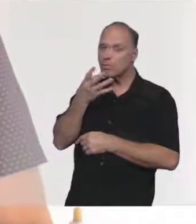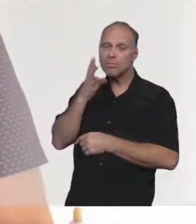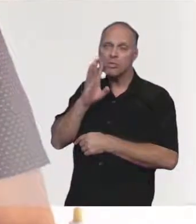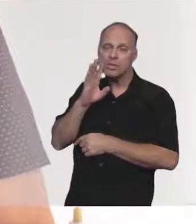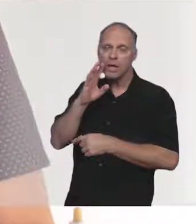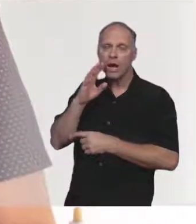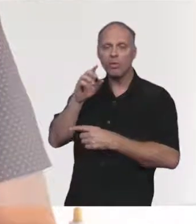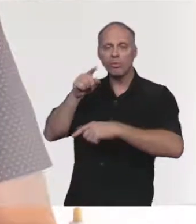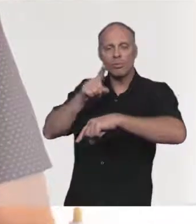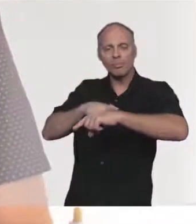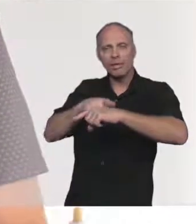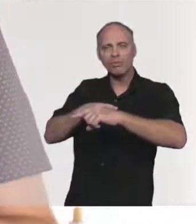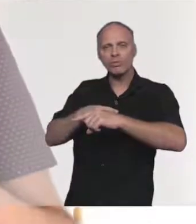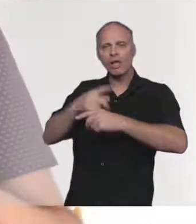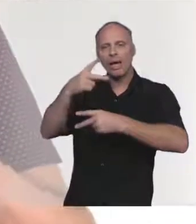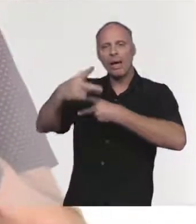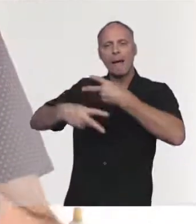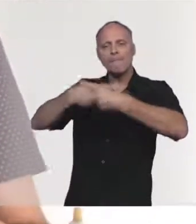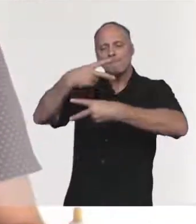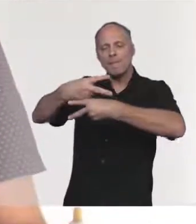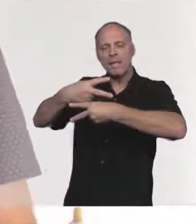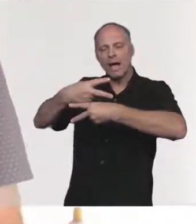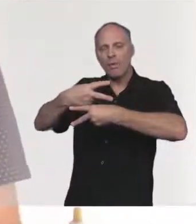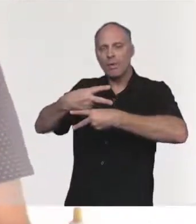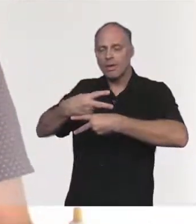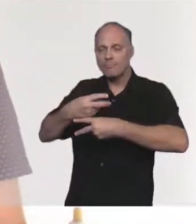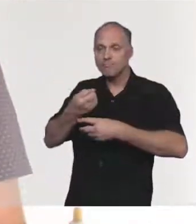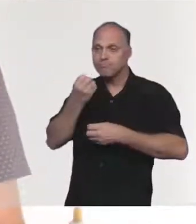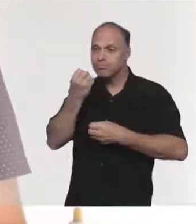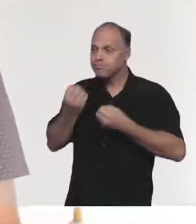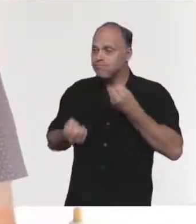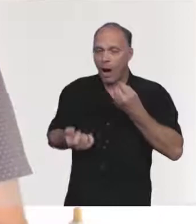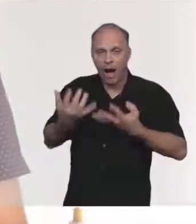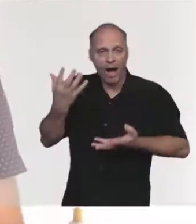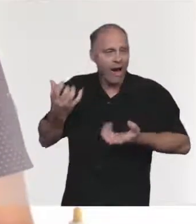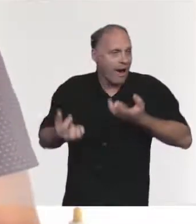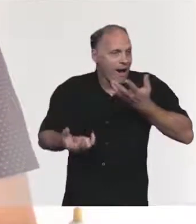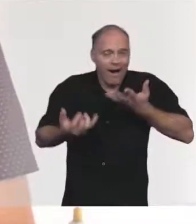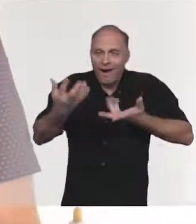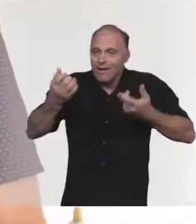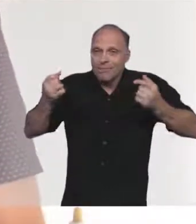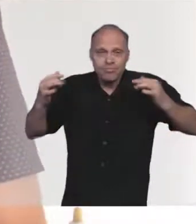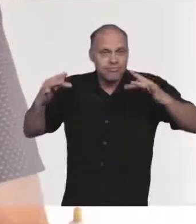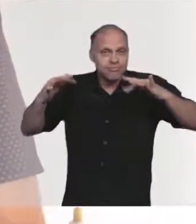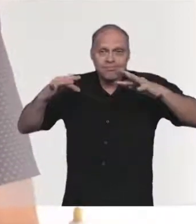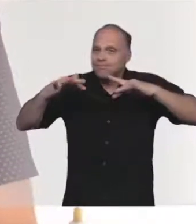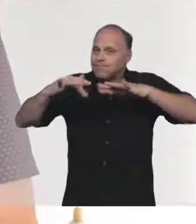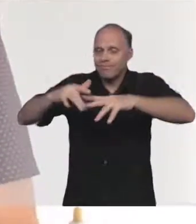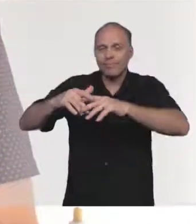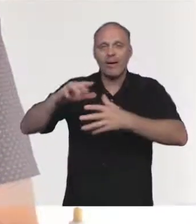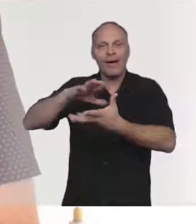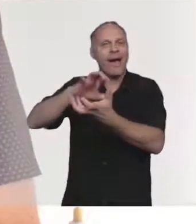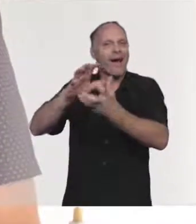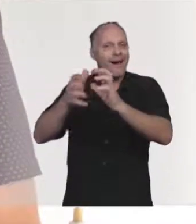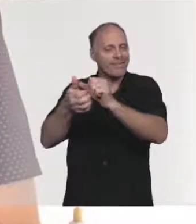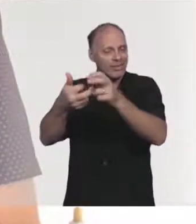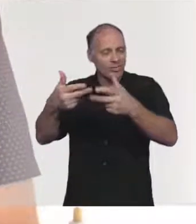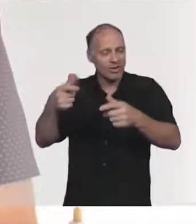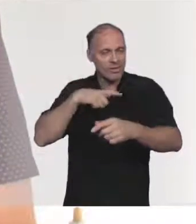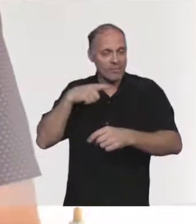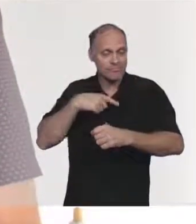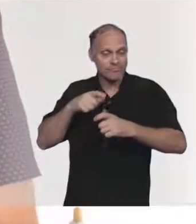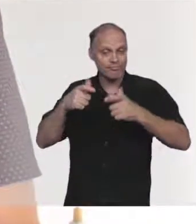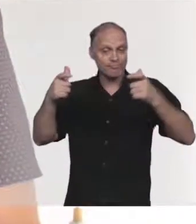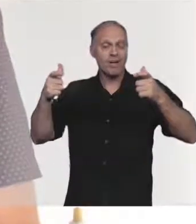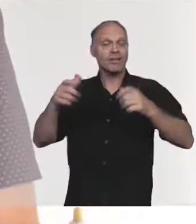bacana, São Paulo, no período de Bienal. Fica efervescente, assim, nesse meio artístico, né? E